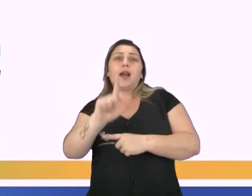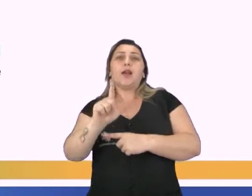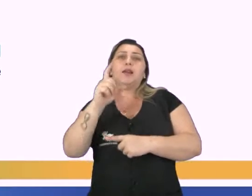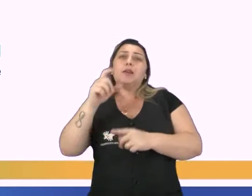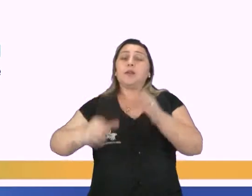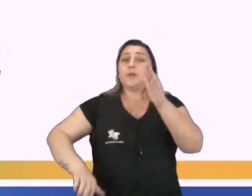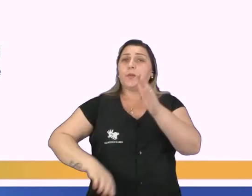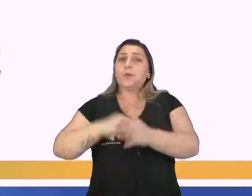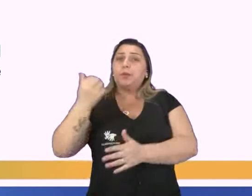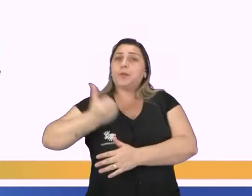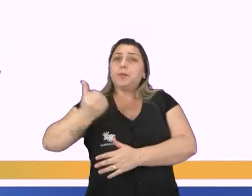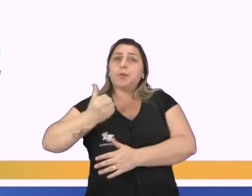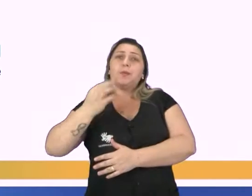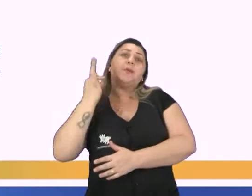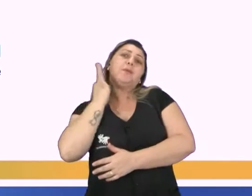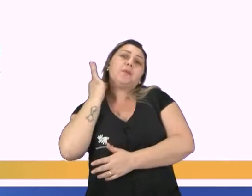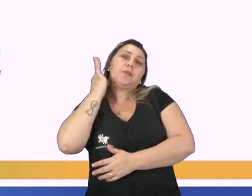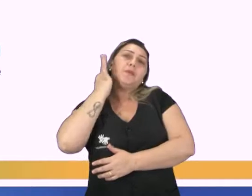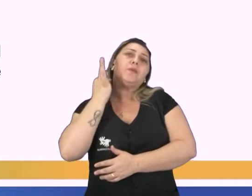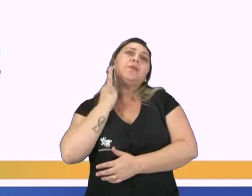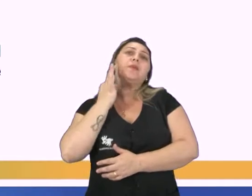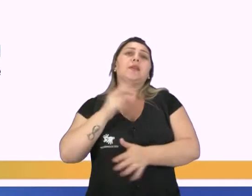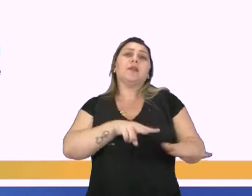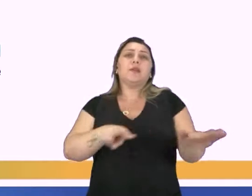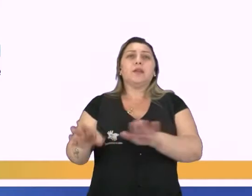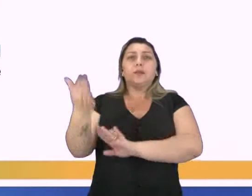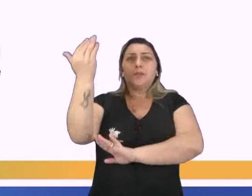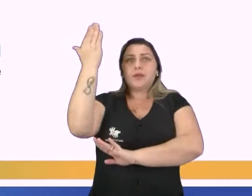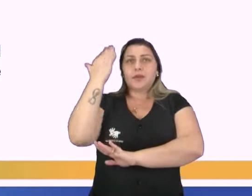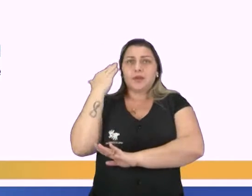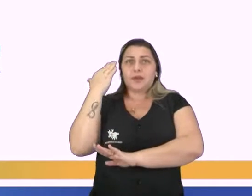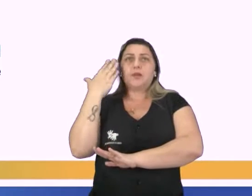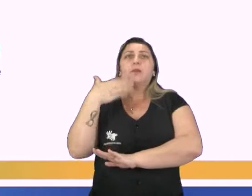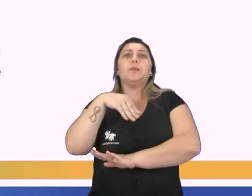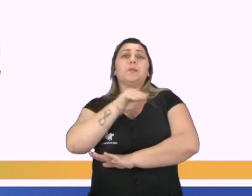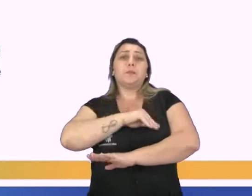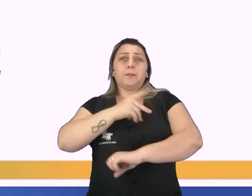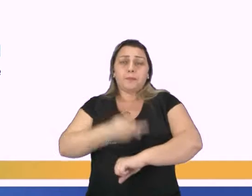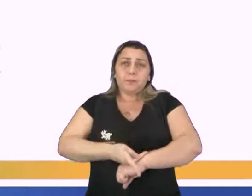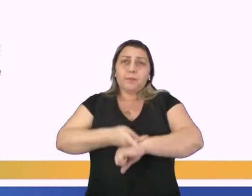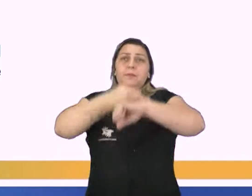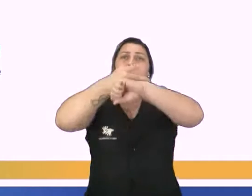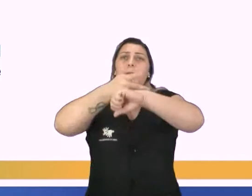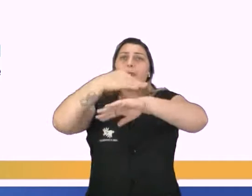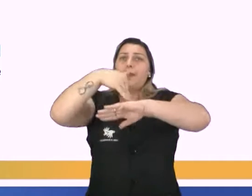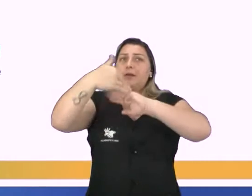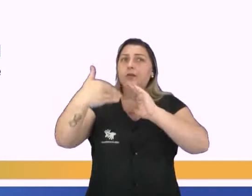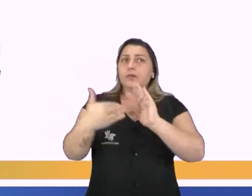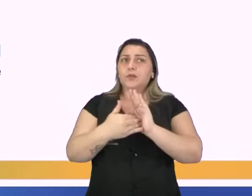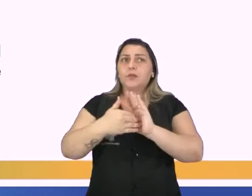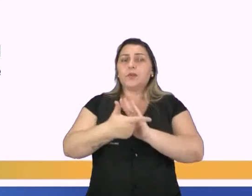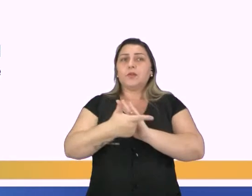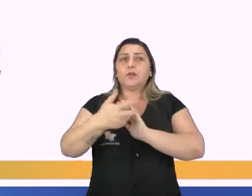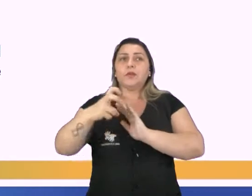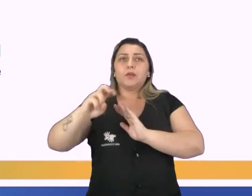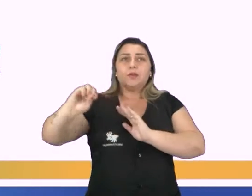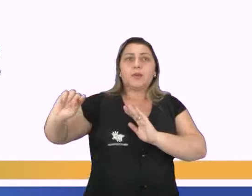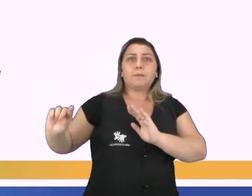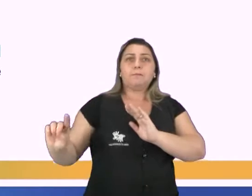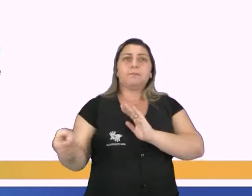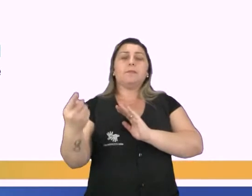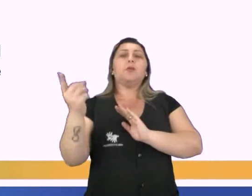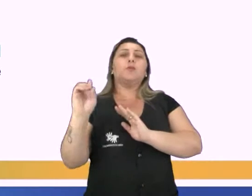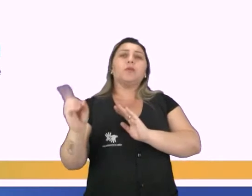pela 6ª vez na loteria. Na semana passada, ele recebeu o maior prêmio de todos, $250